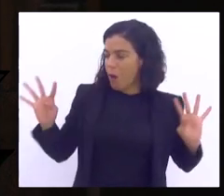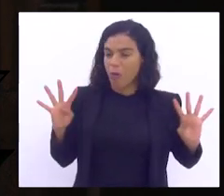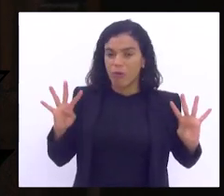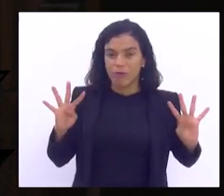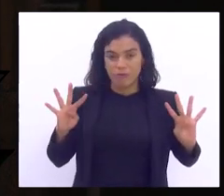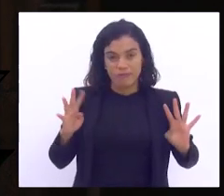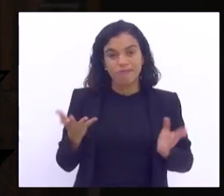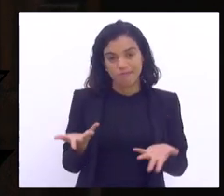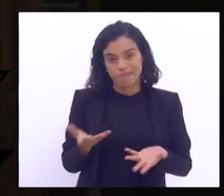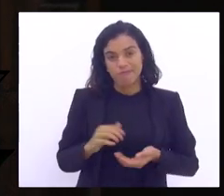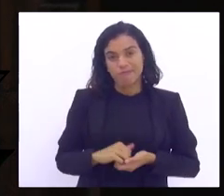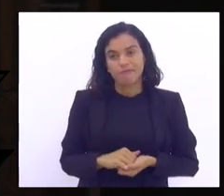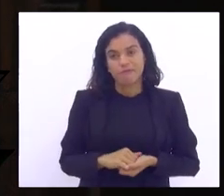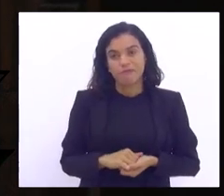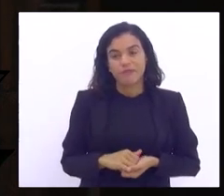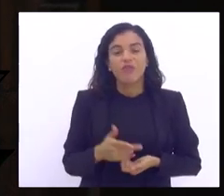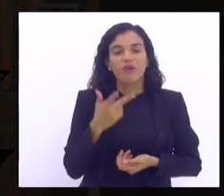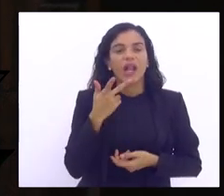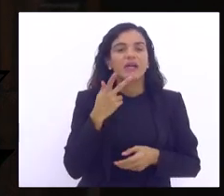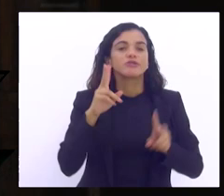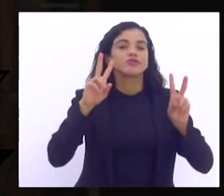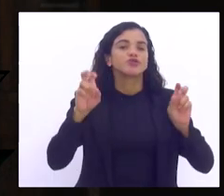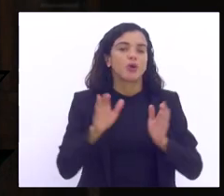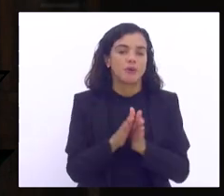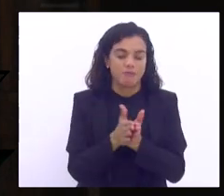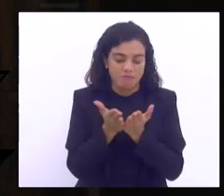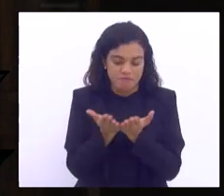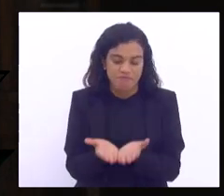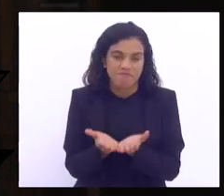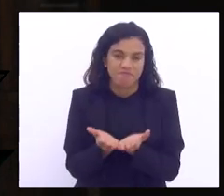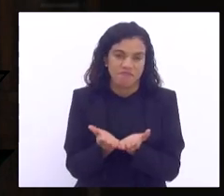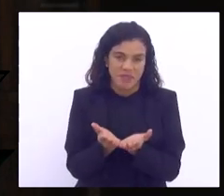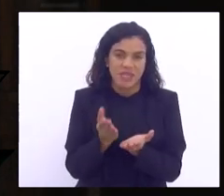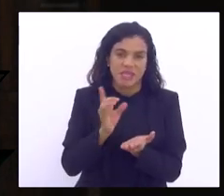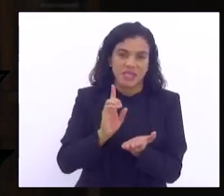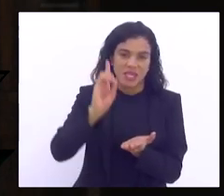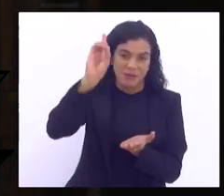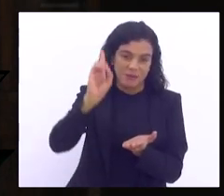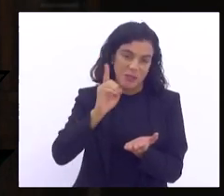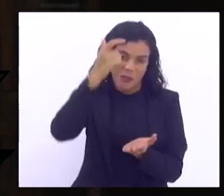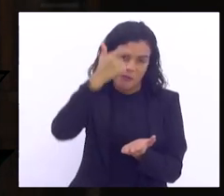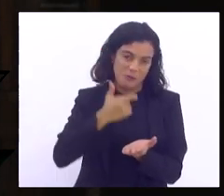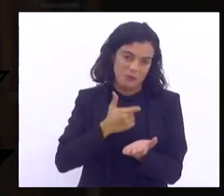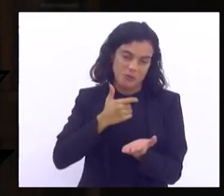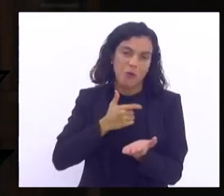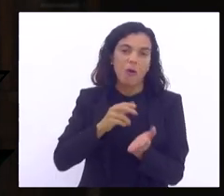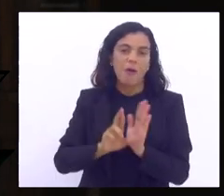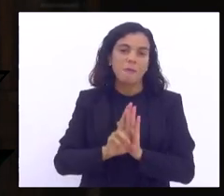Eu vou começar citando a palavra de Deus nas Sagradas Escrituras. Eu sou bispo, tenho que fazer isso.